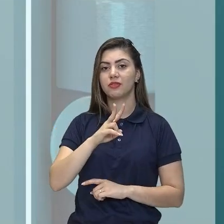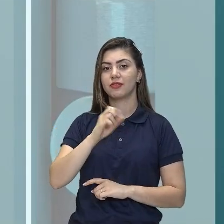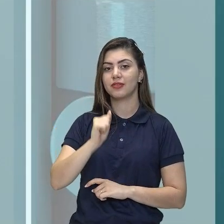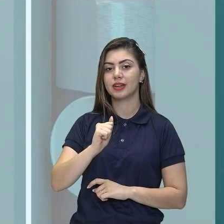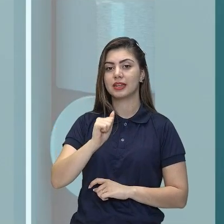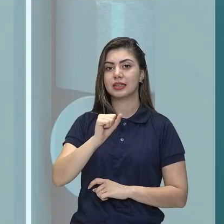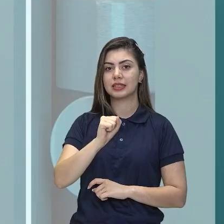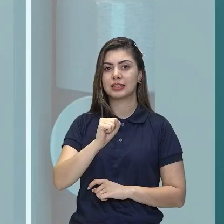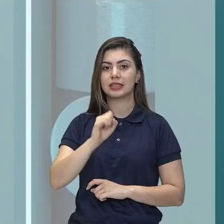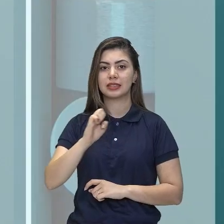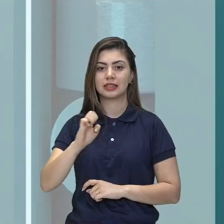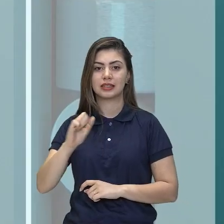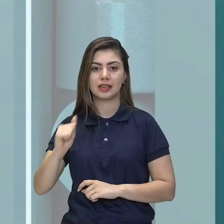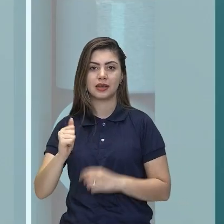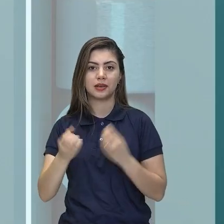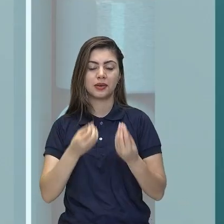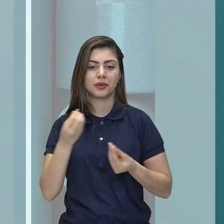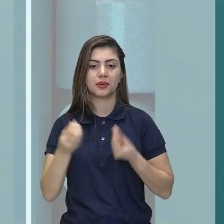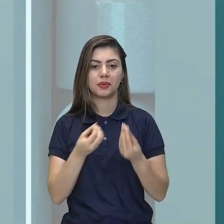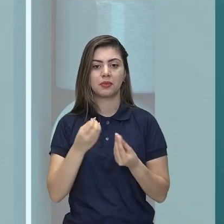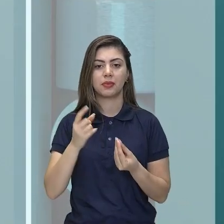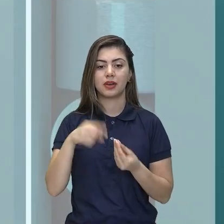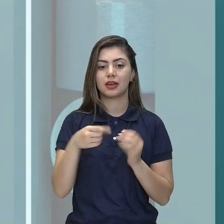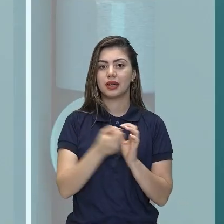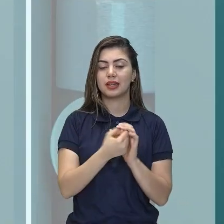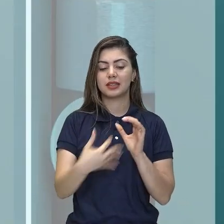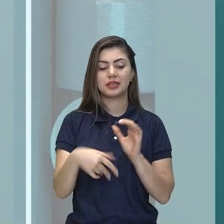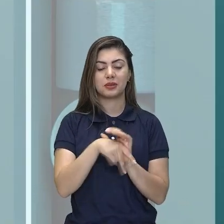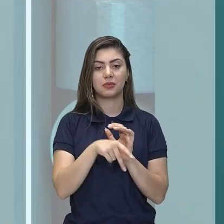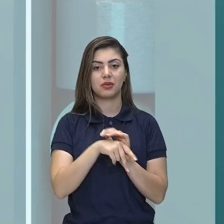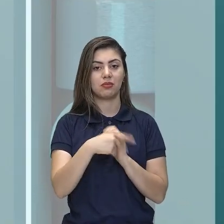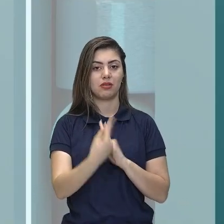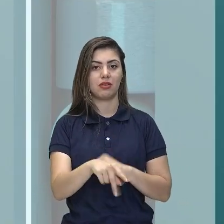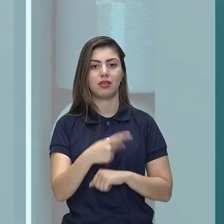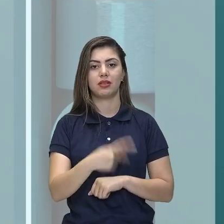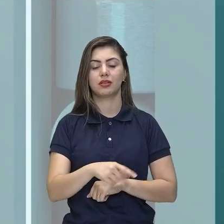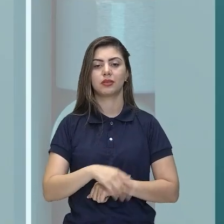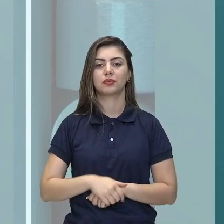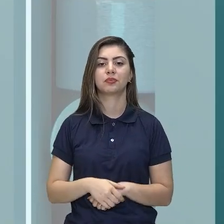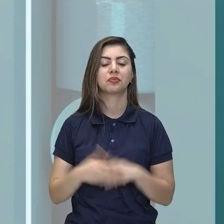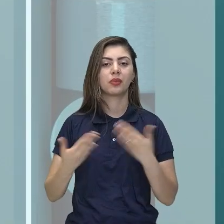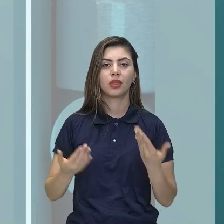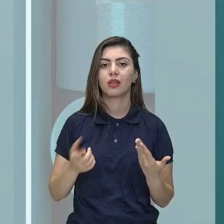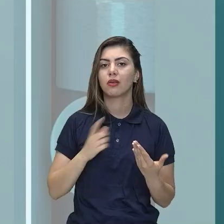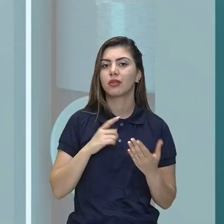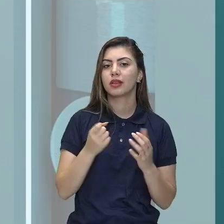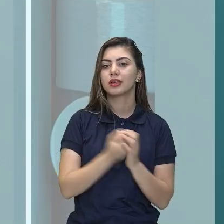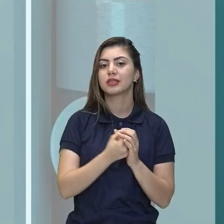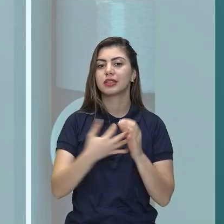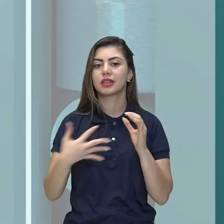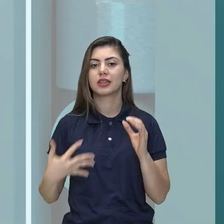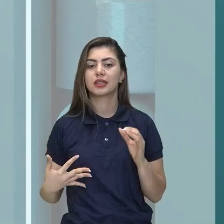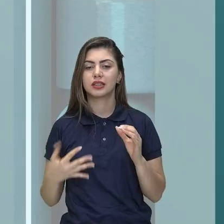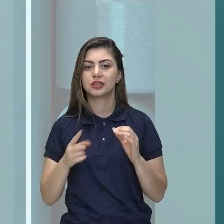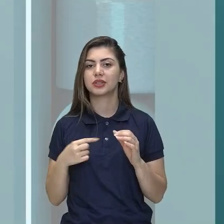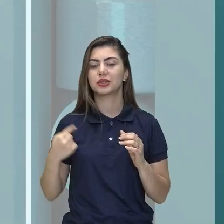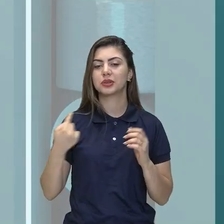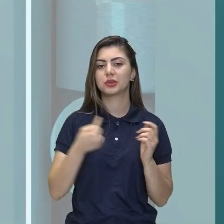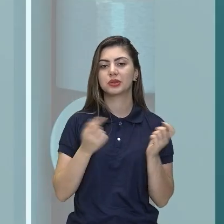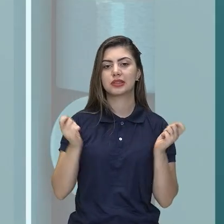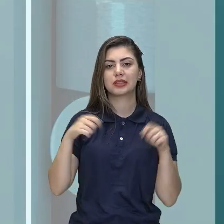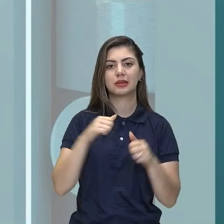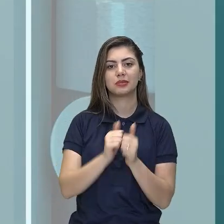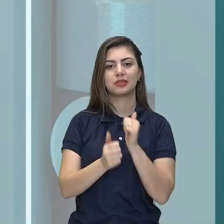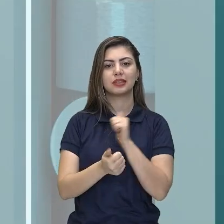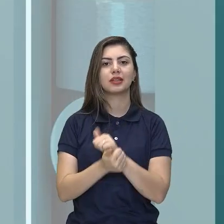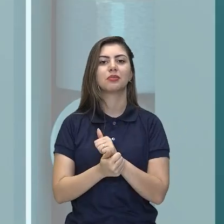intrínseca, né? Uma coisa bem peculiar da nossa região, pelas características que possibilitam que a gente tenha